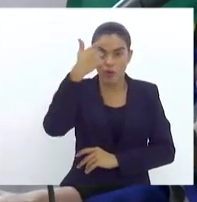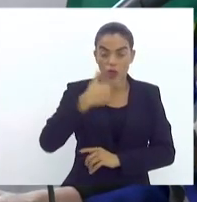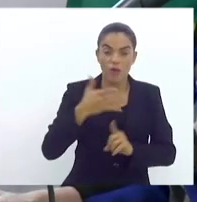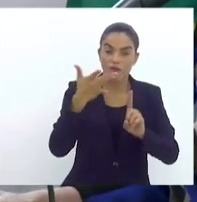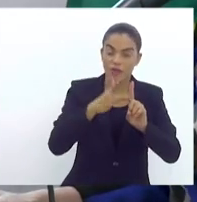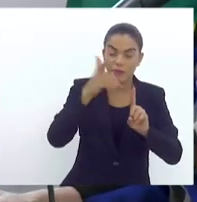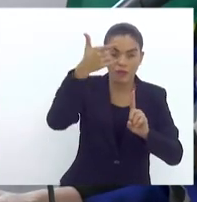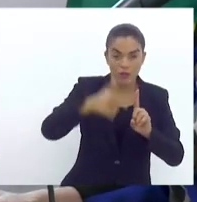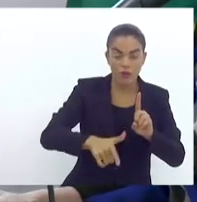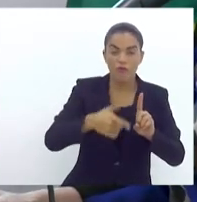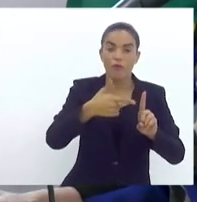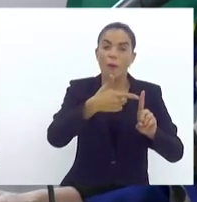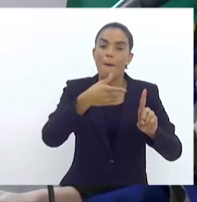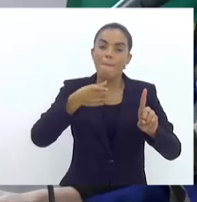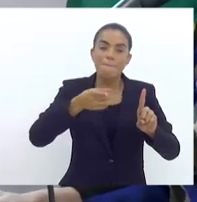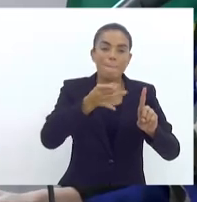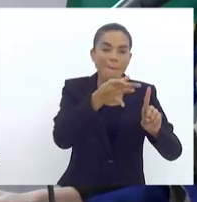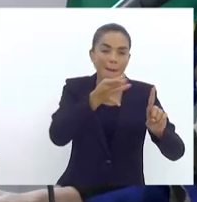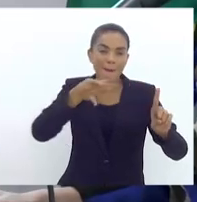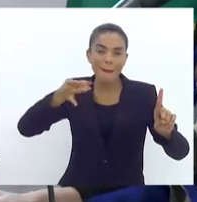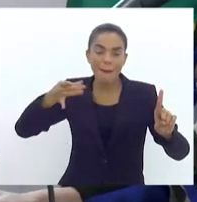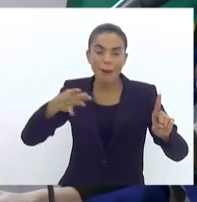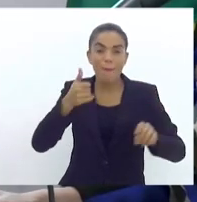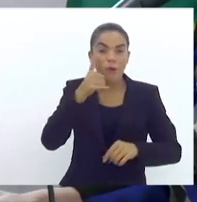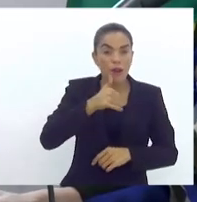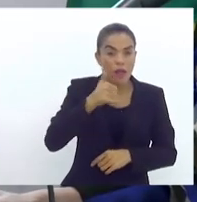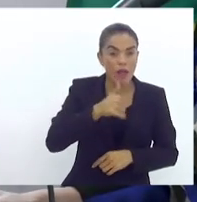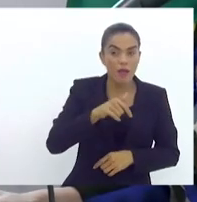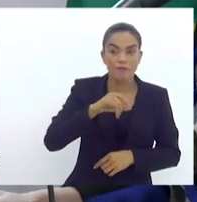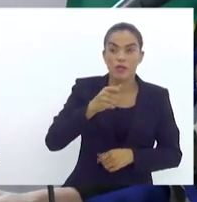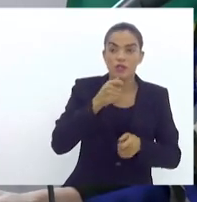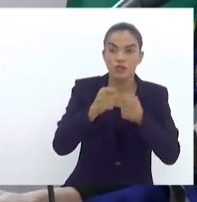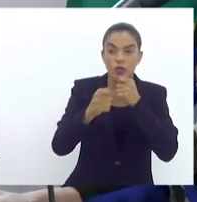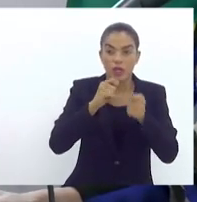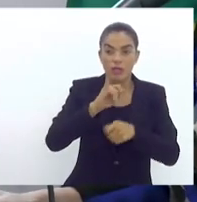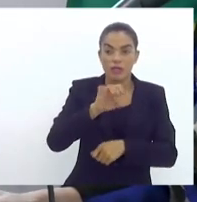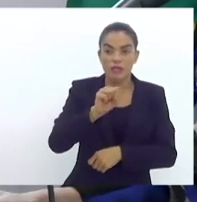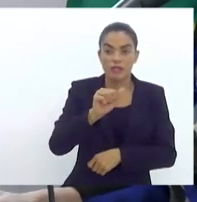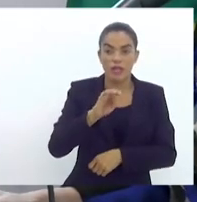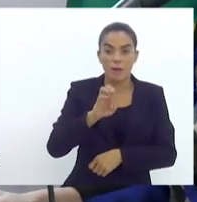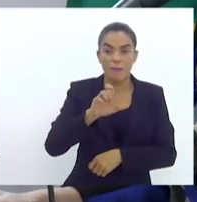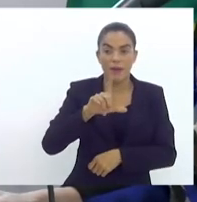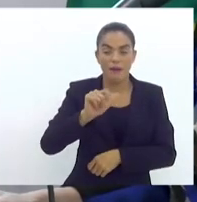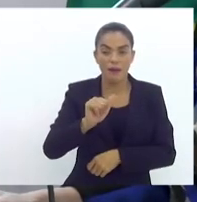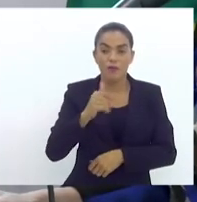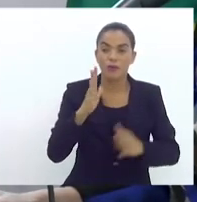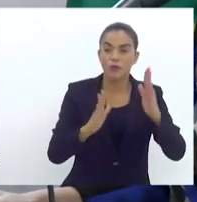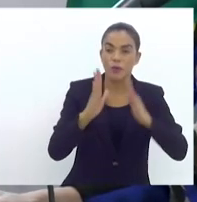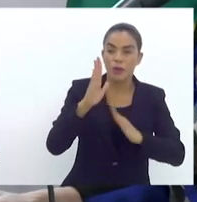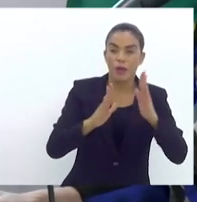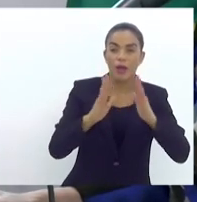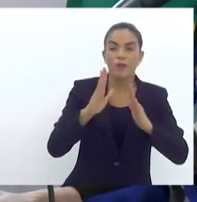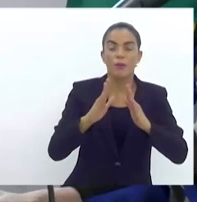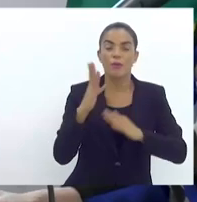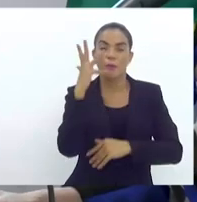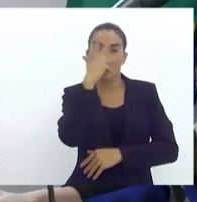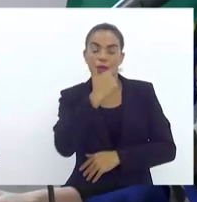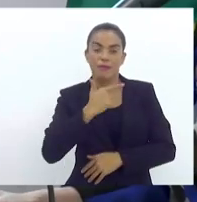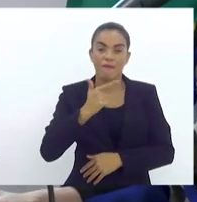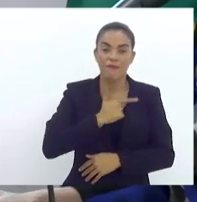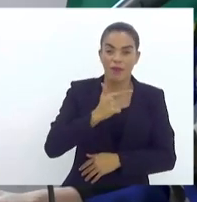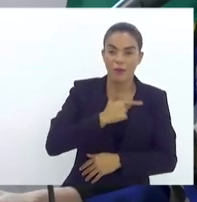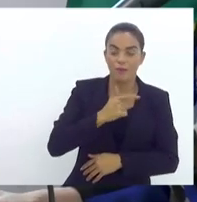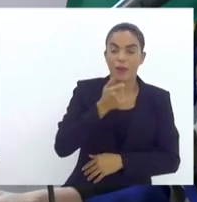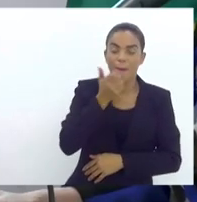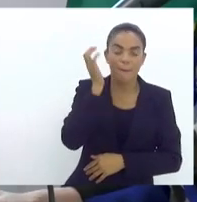mais uma vez de um ataque por parte de mulheres desta vez agressora foi jornalista Isabela Benito durante o programa tá feio tá bonito da rádio